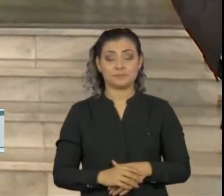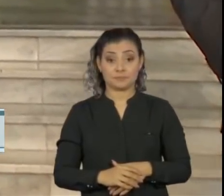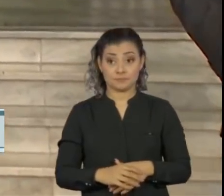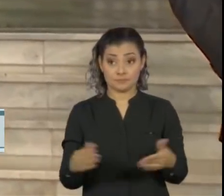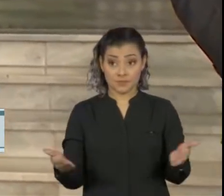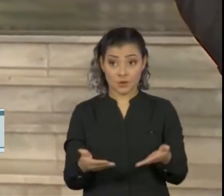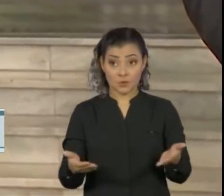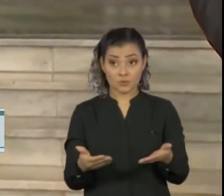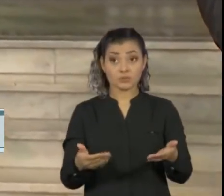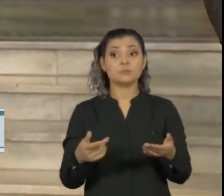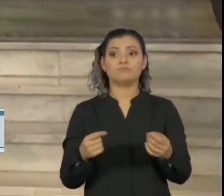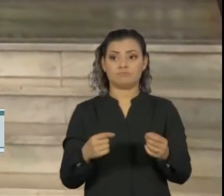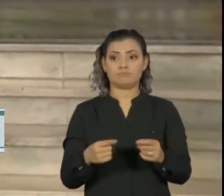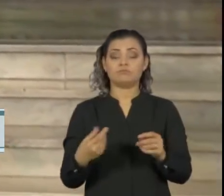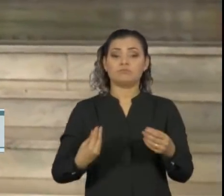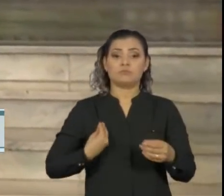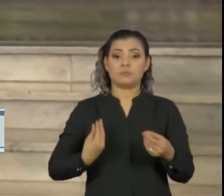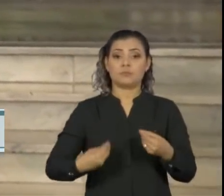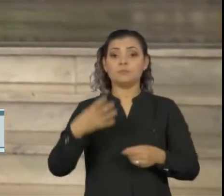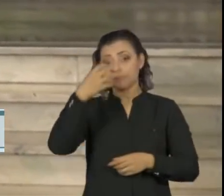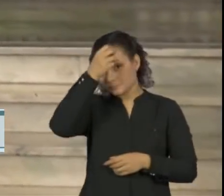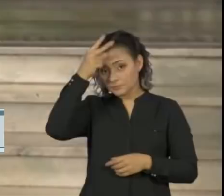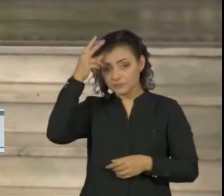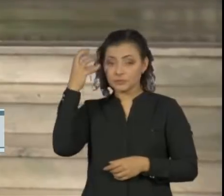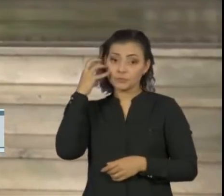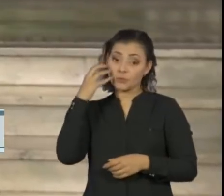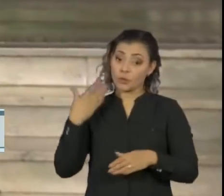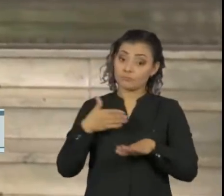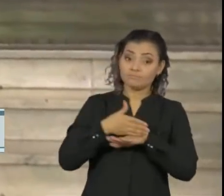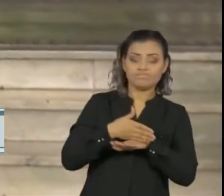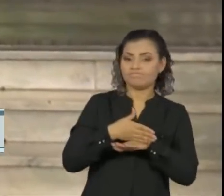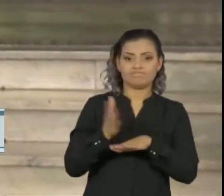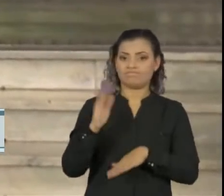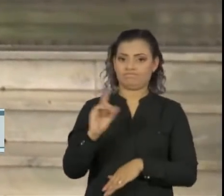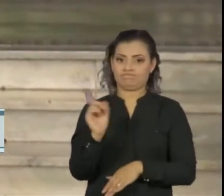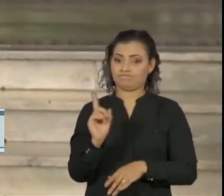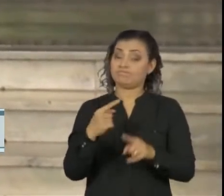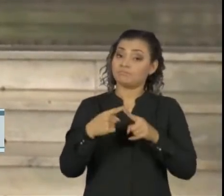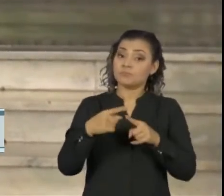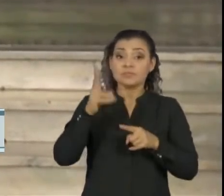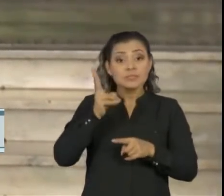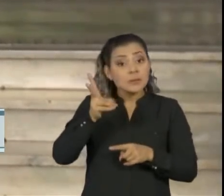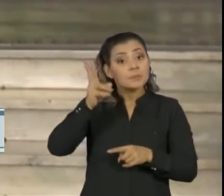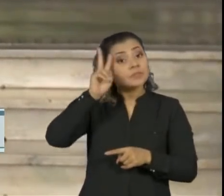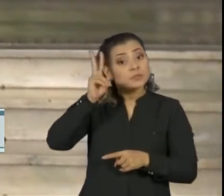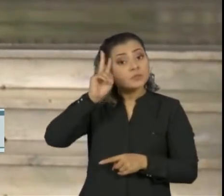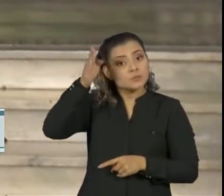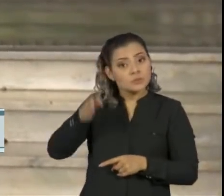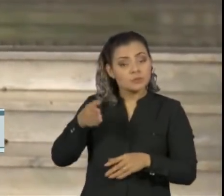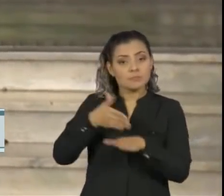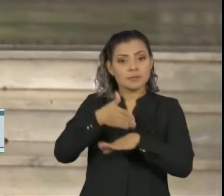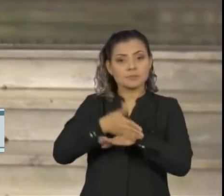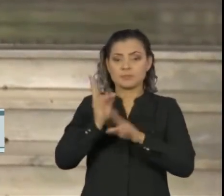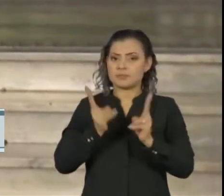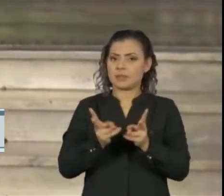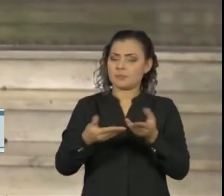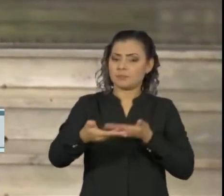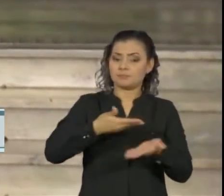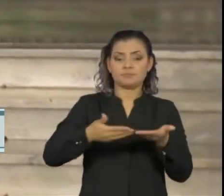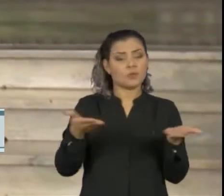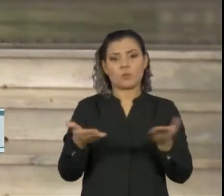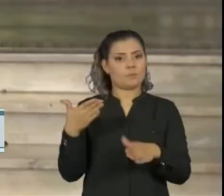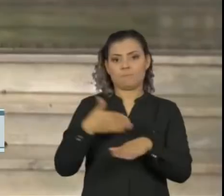Hoje deveríamos ter aqui o Bruno Covas. Como sempre, às segundas-feiras, o Bruno tem sempre participado conosco. Hoje